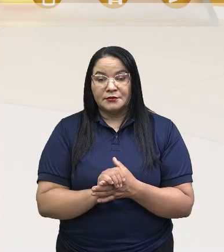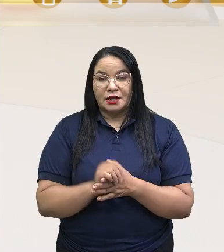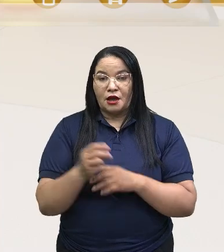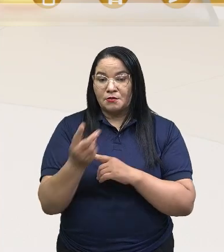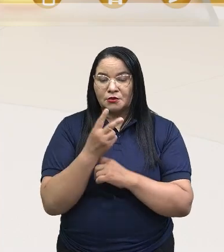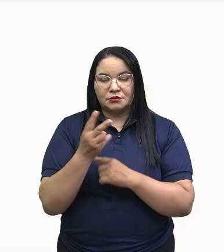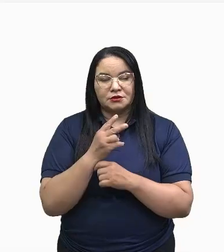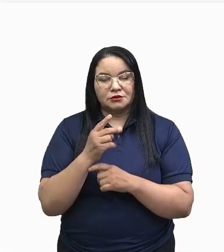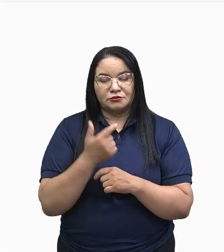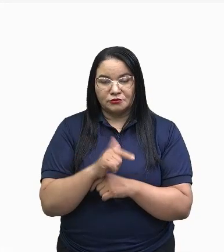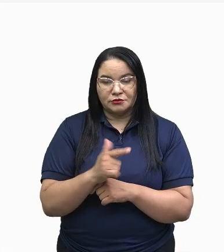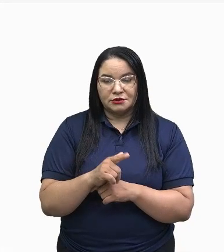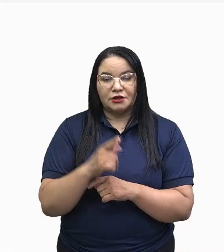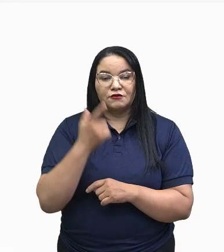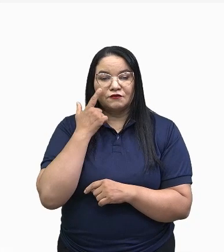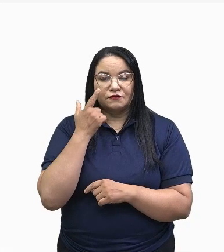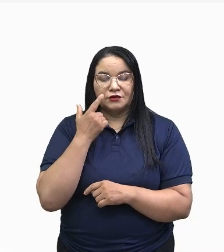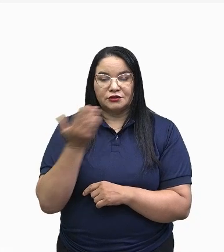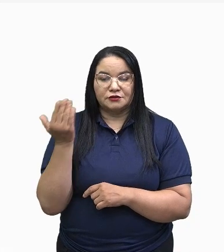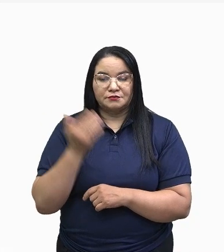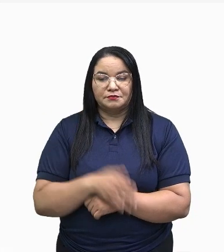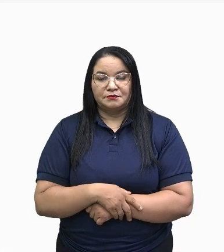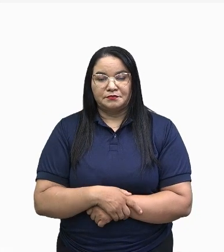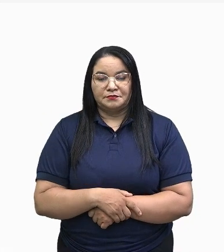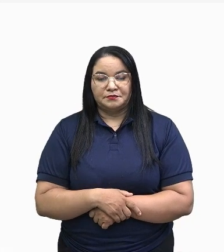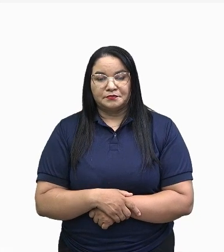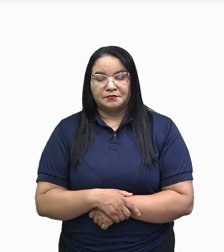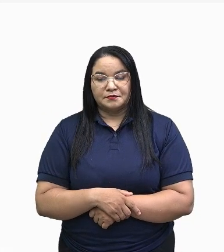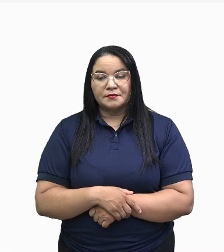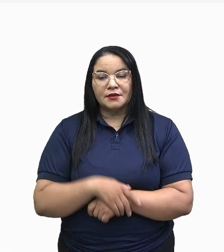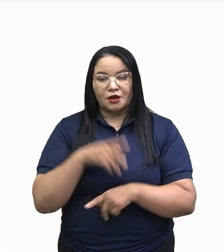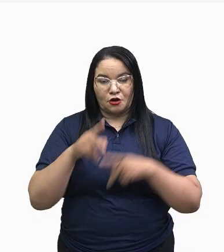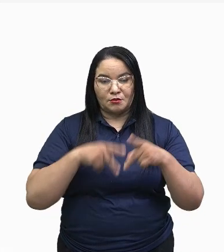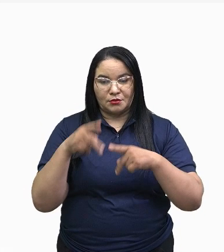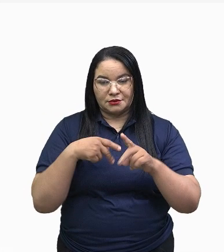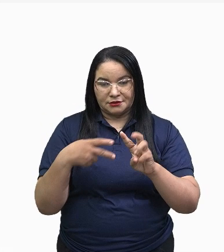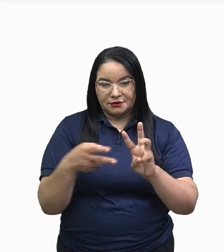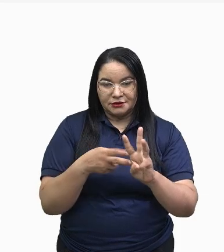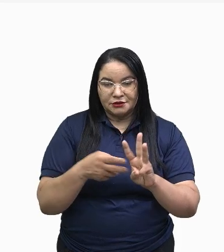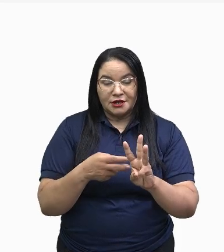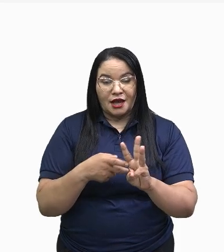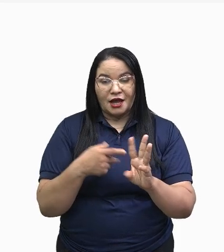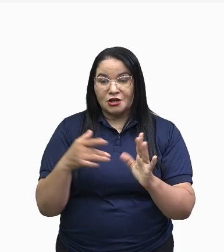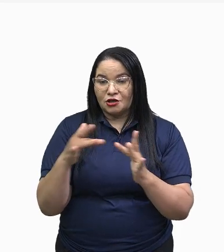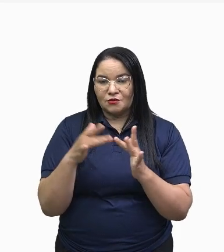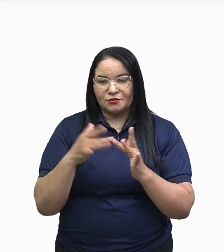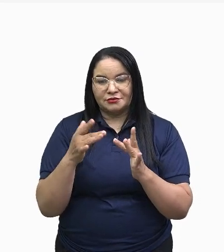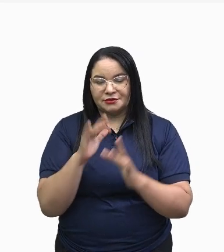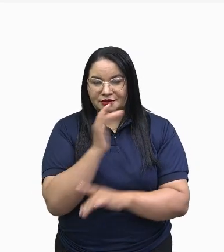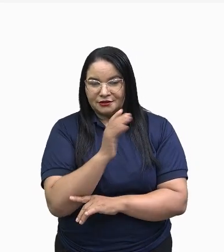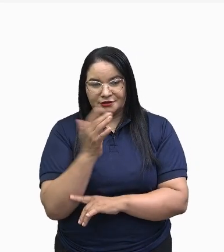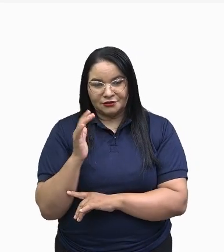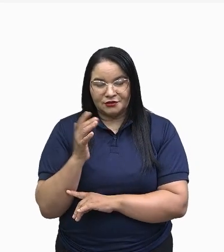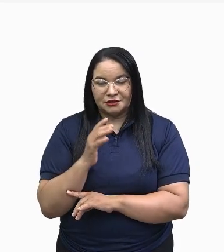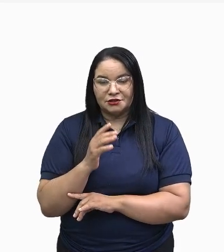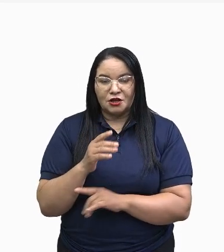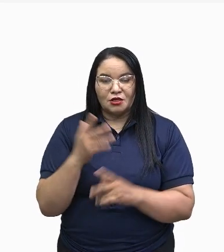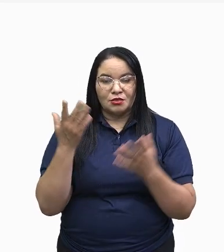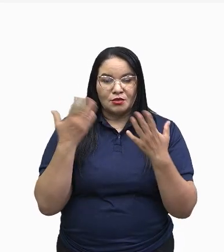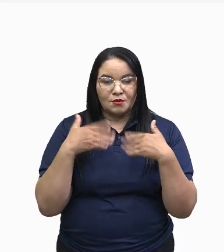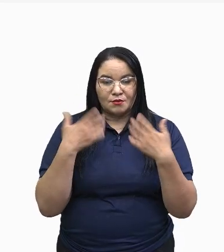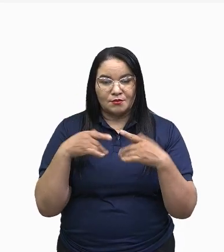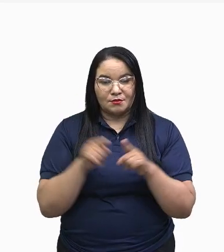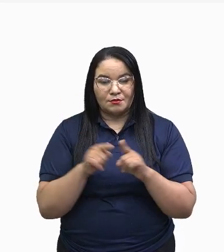proteção natural, olha só, muitos povos indígenas vivem em contato direto com a natureza, o que resulta em